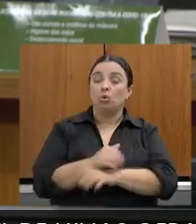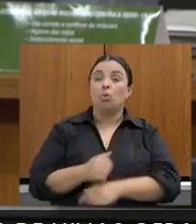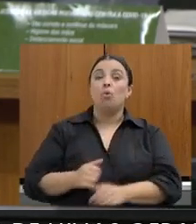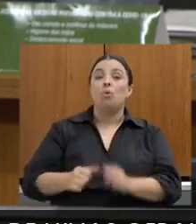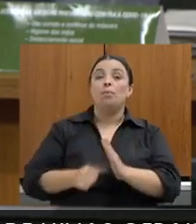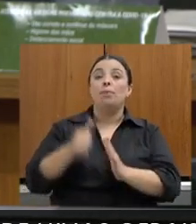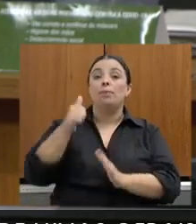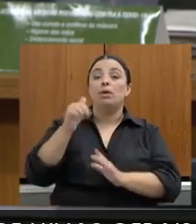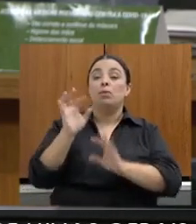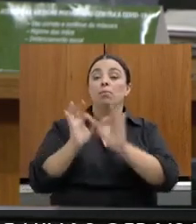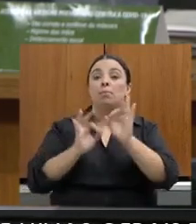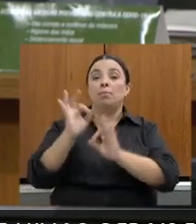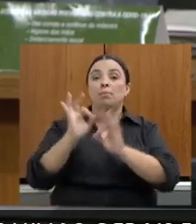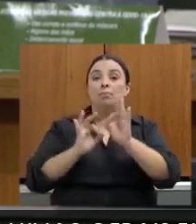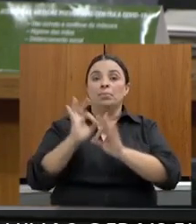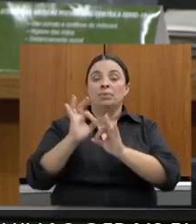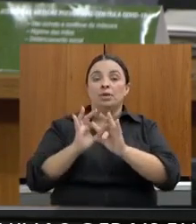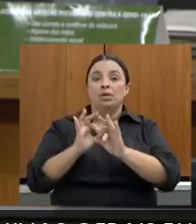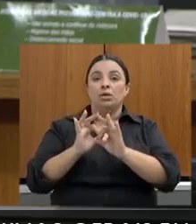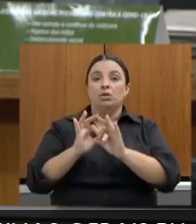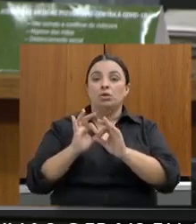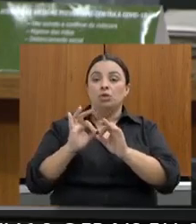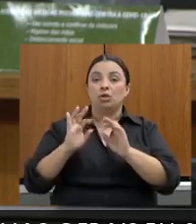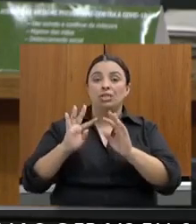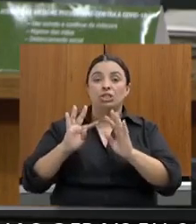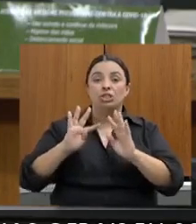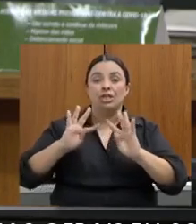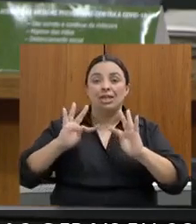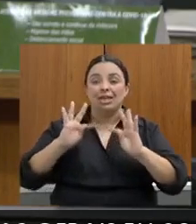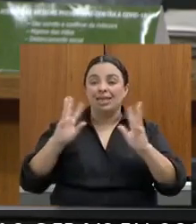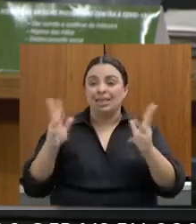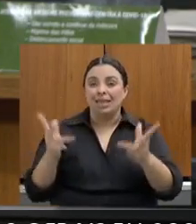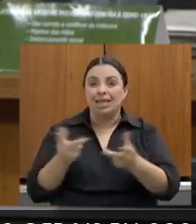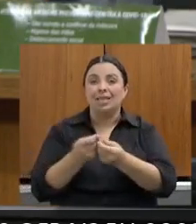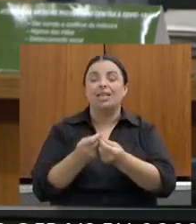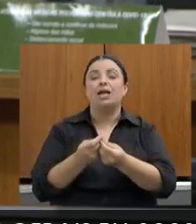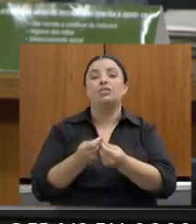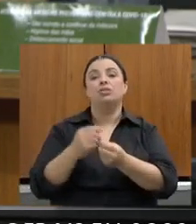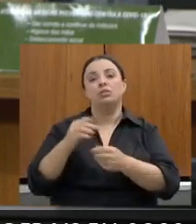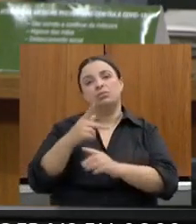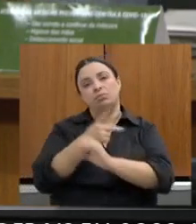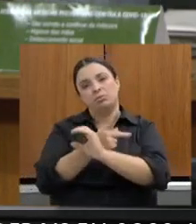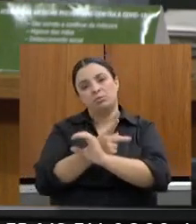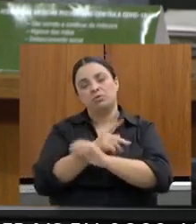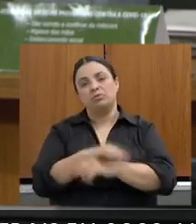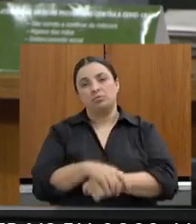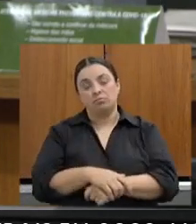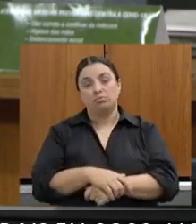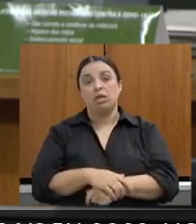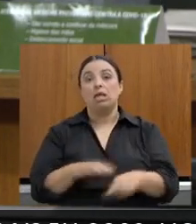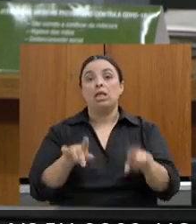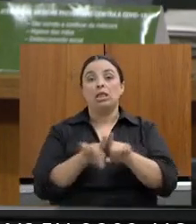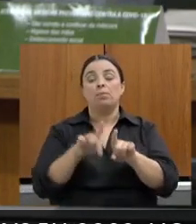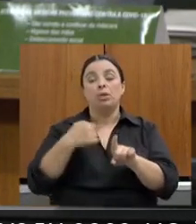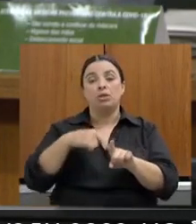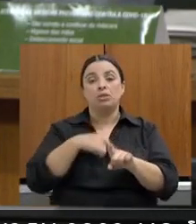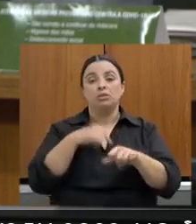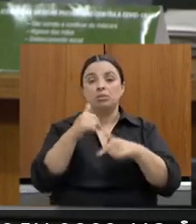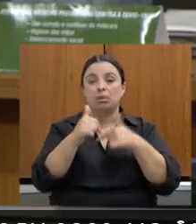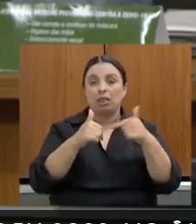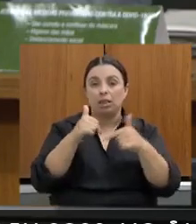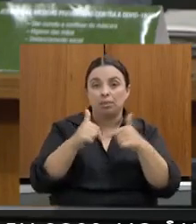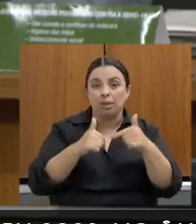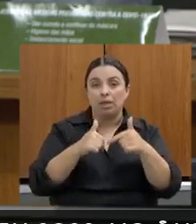Civil e nós estamos operando um painel de indicadores